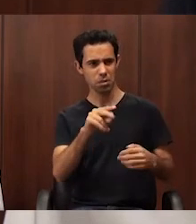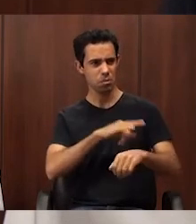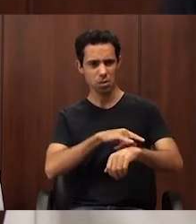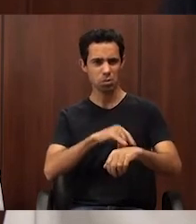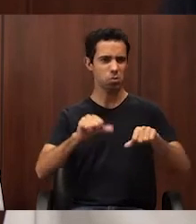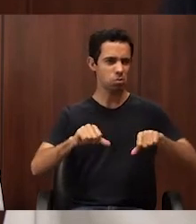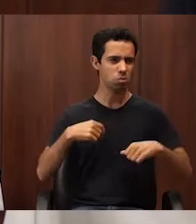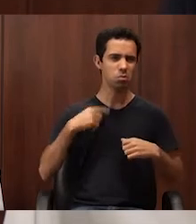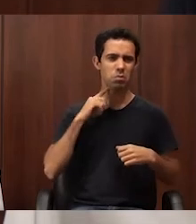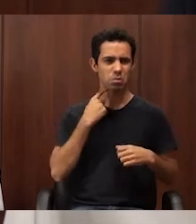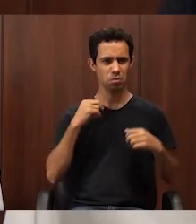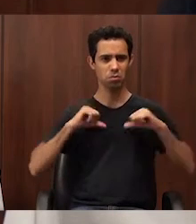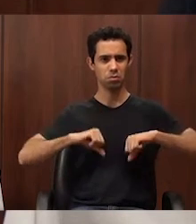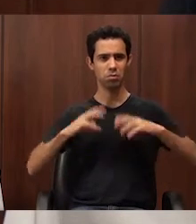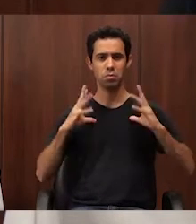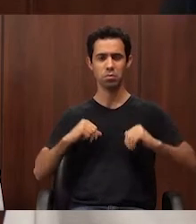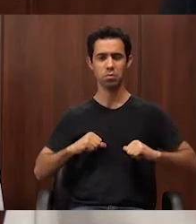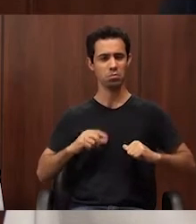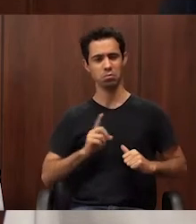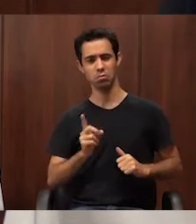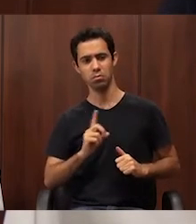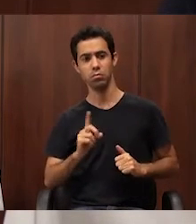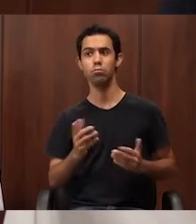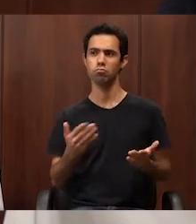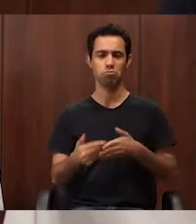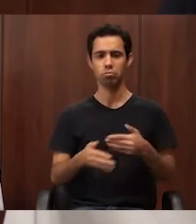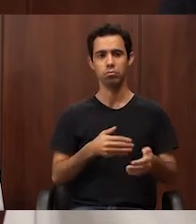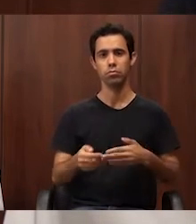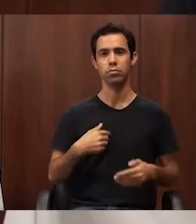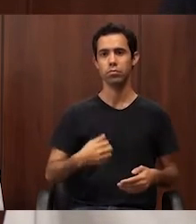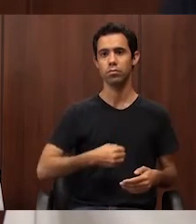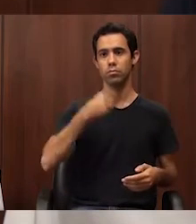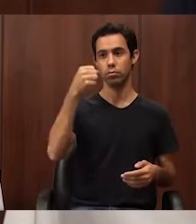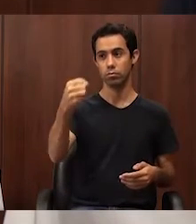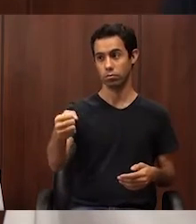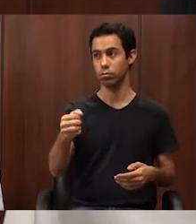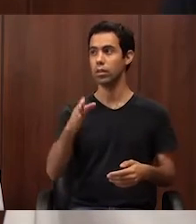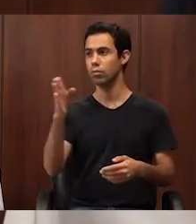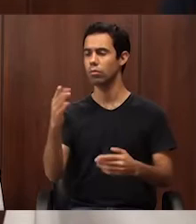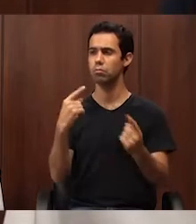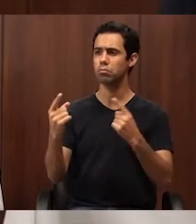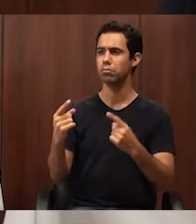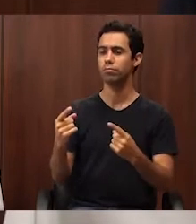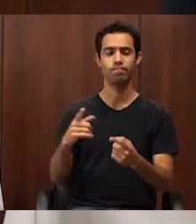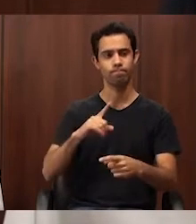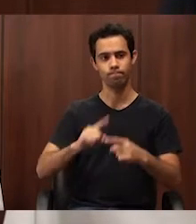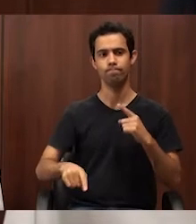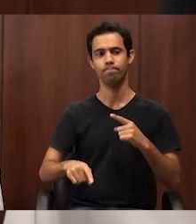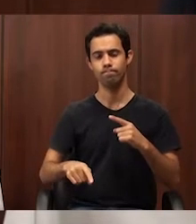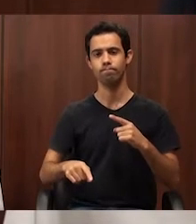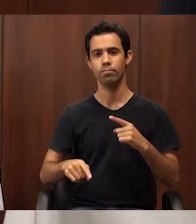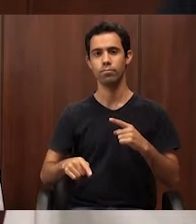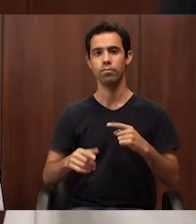também na cabeça dela era uma coisa impensável, porque na Suíça os pais participam da escola, né? Então, talvez